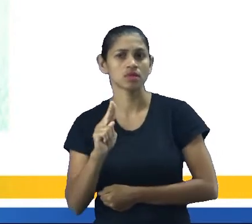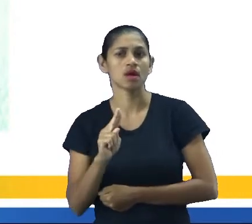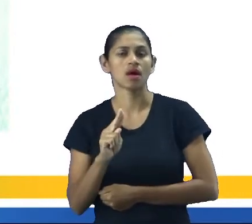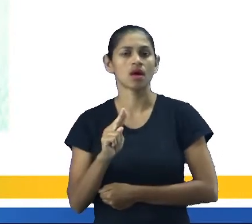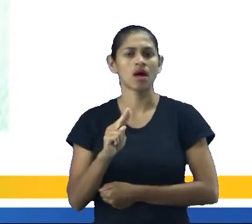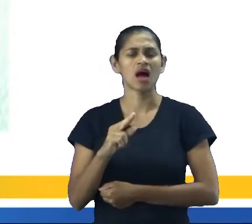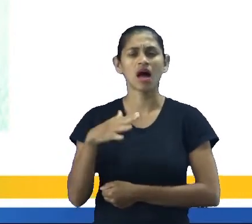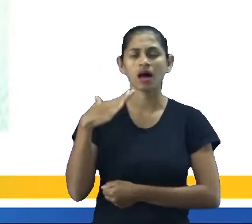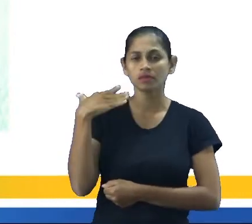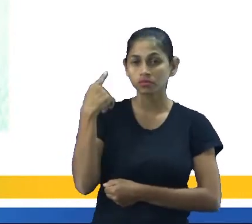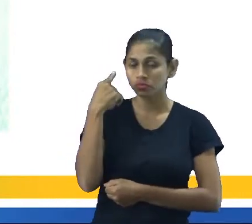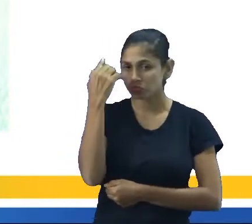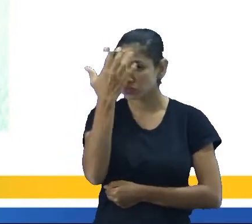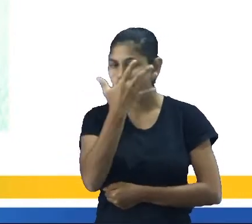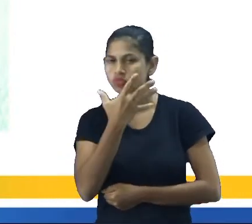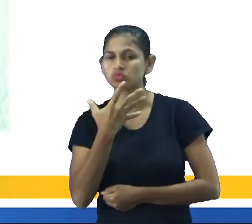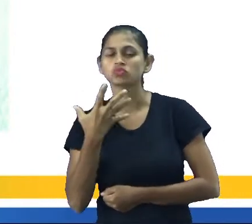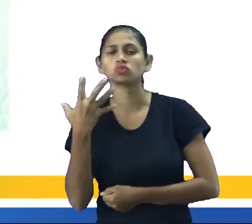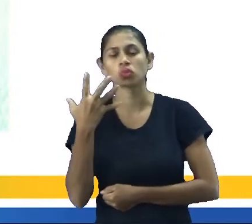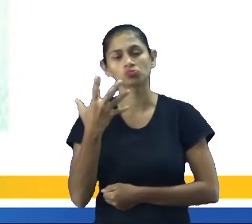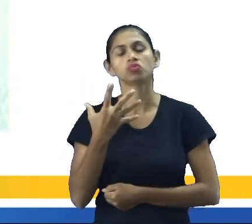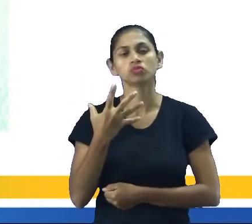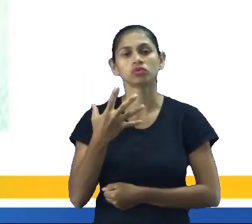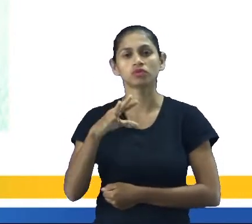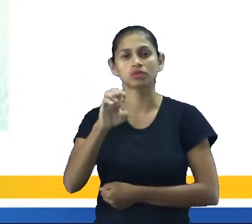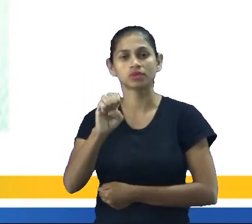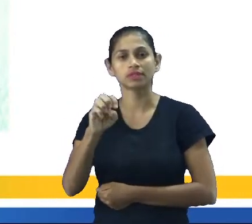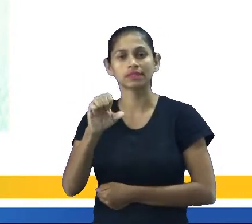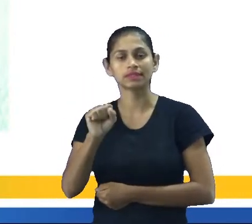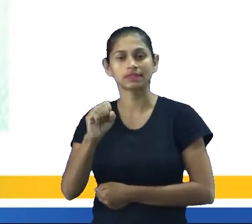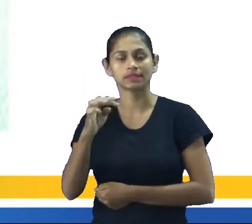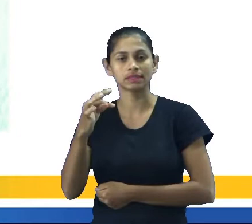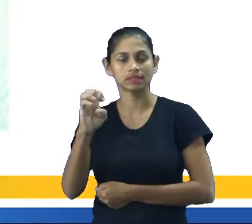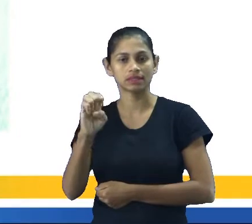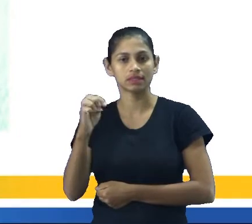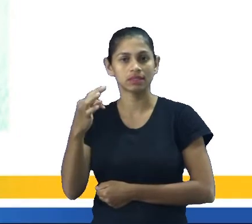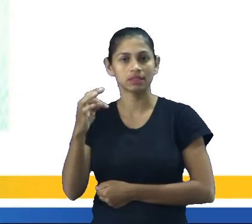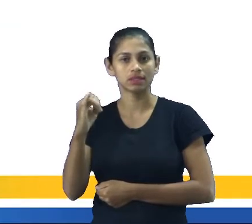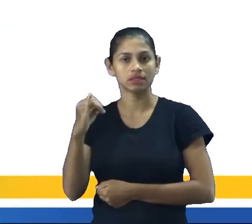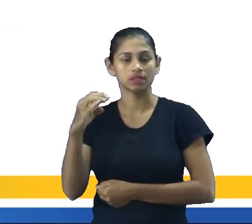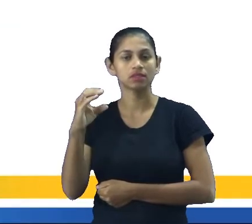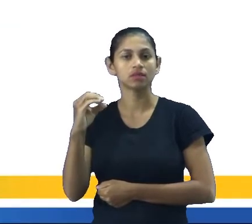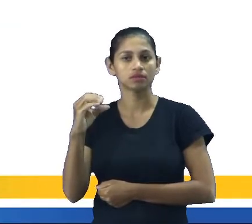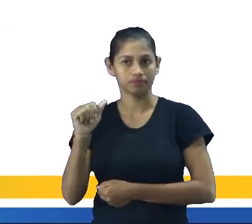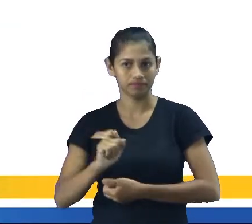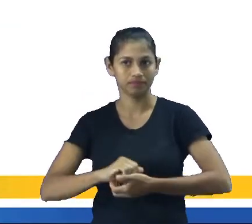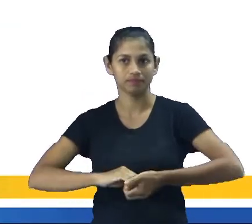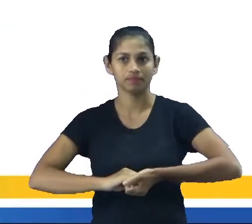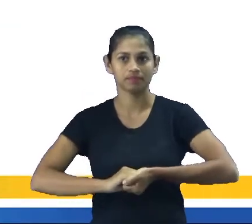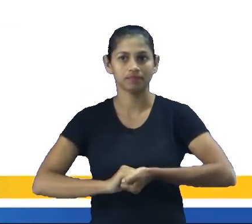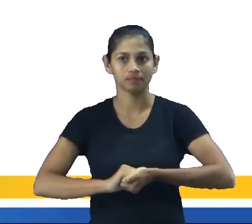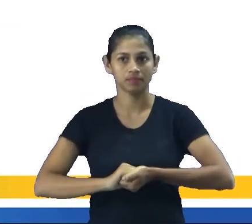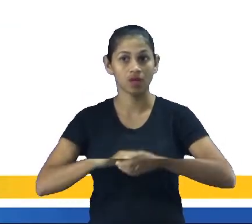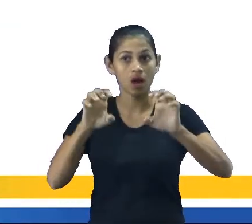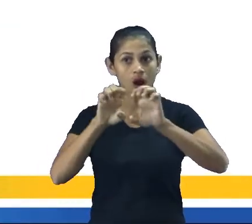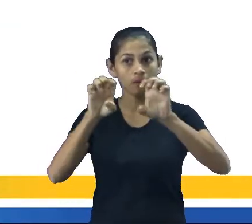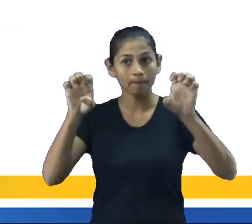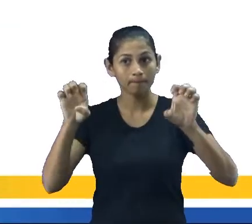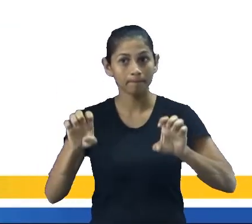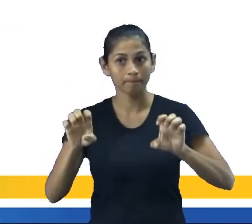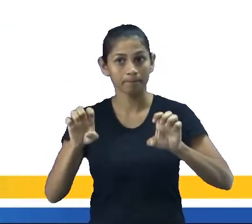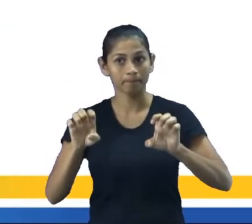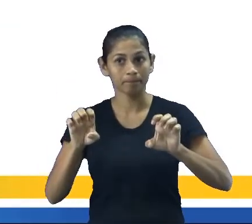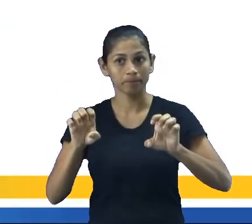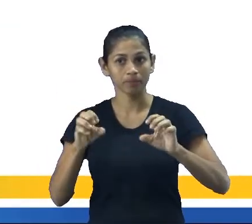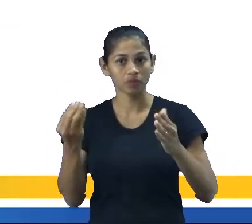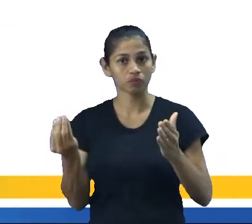ali na parte de estética, Para deixar a pele mais limpa, mais renovada. E aí a sua nomenclatura, a